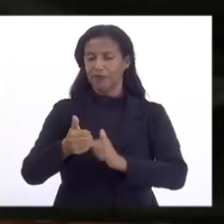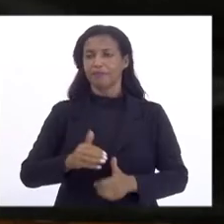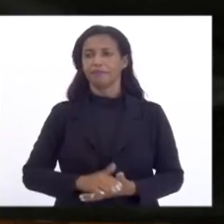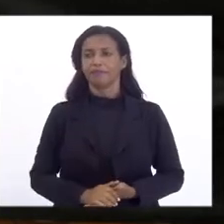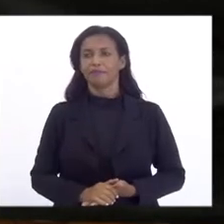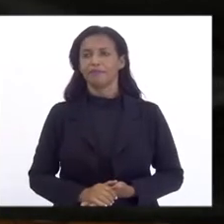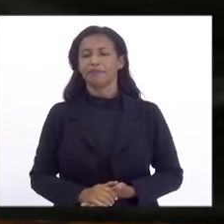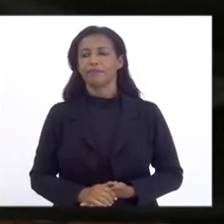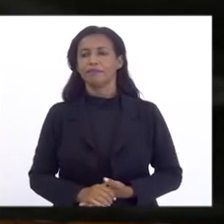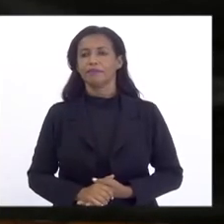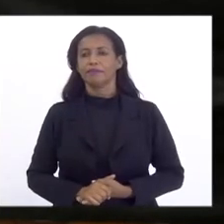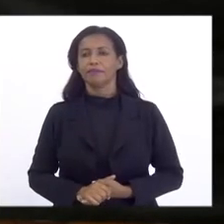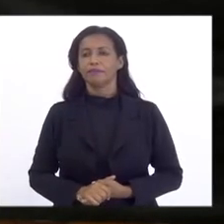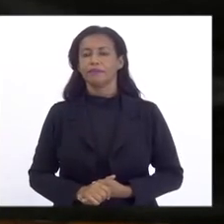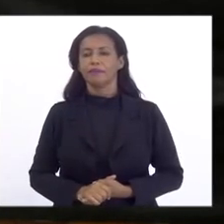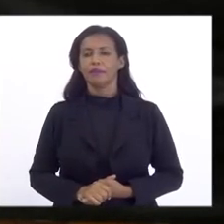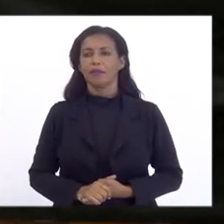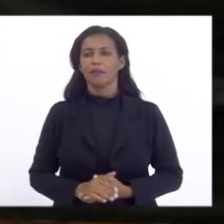que é o seguinte: